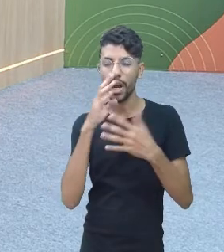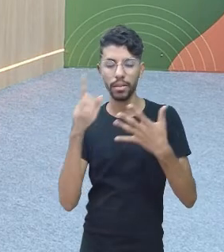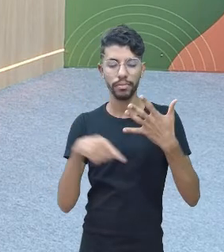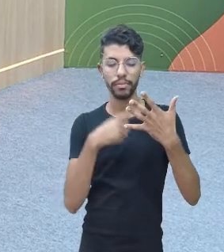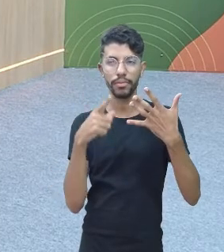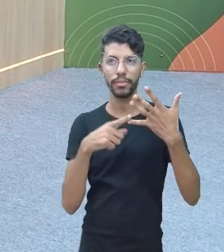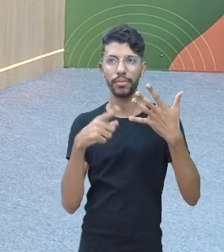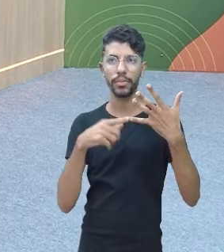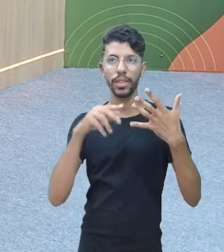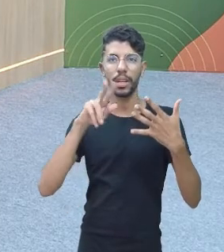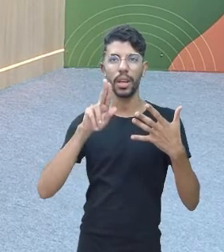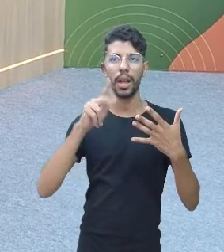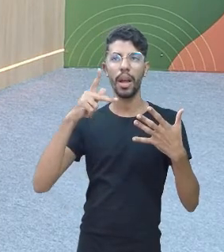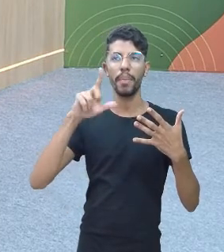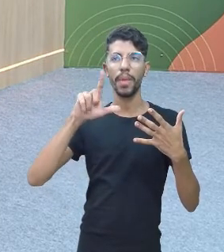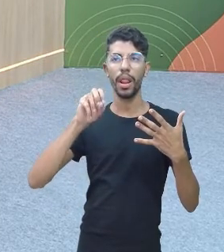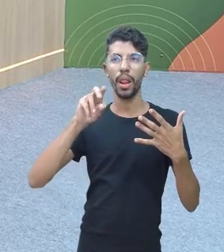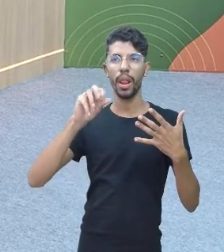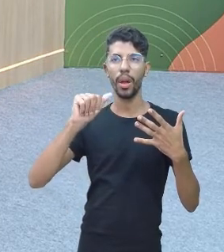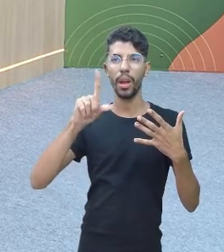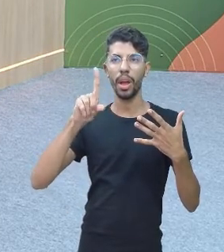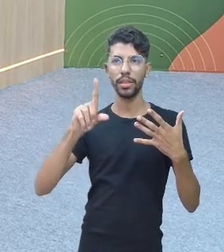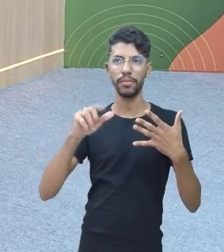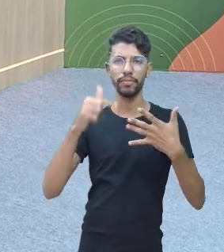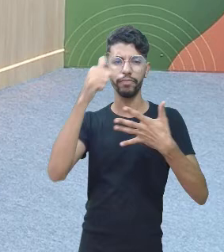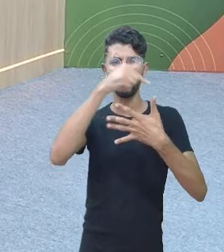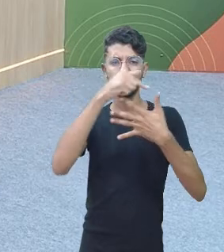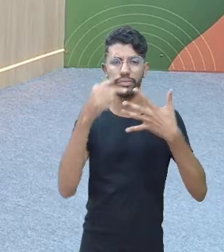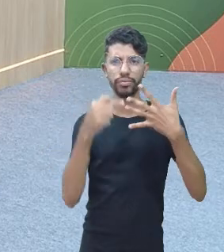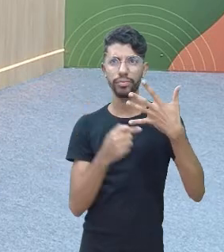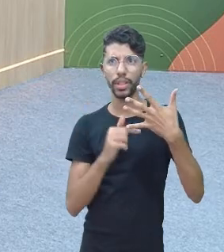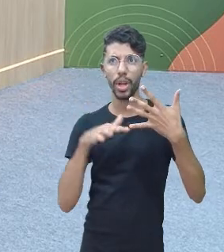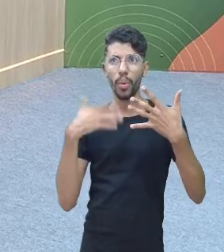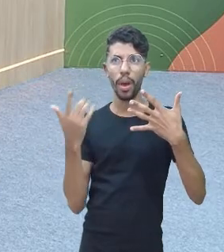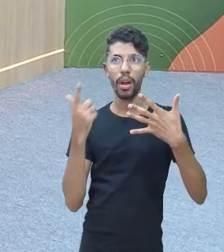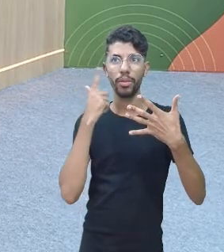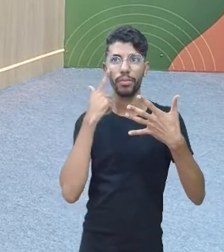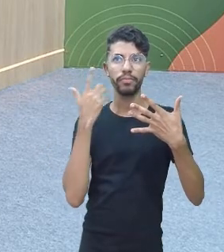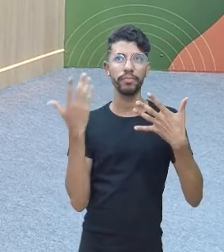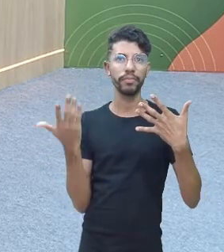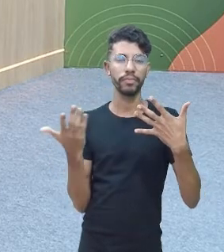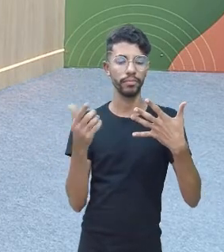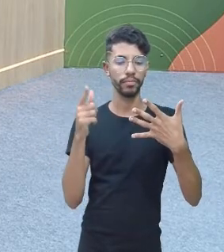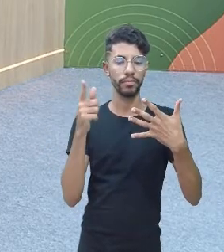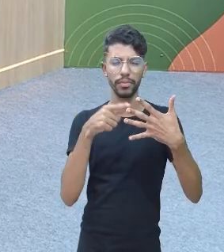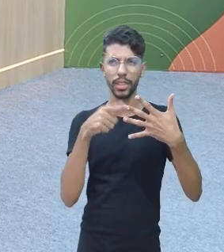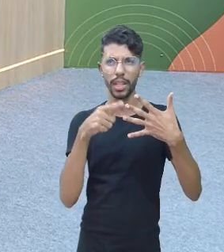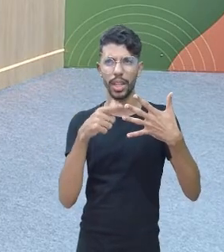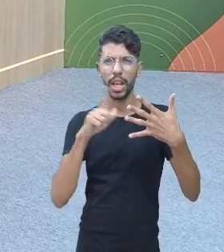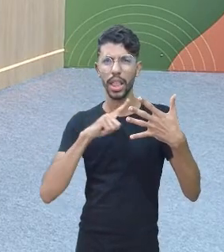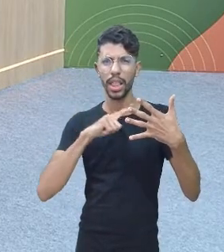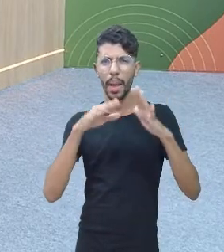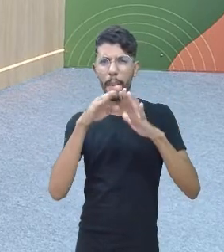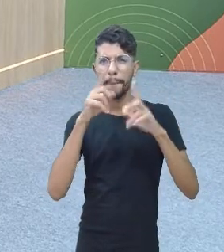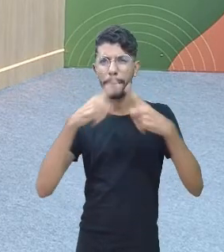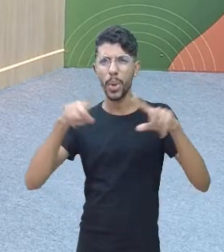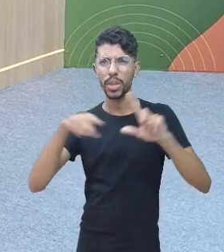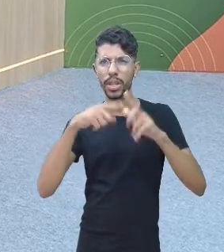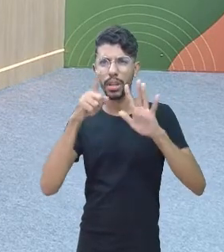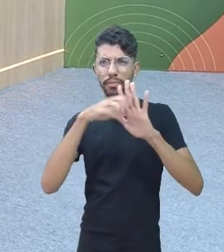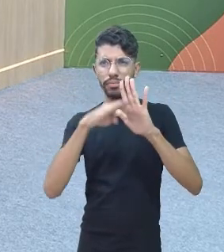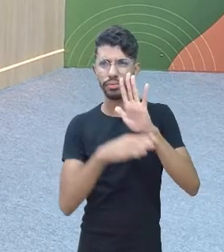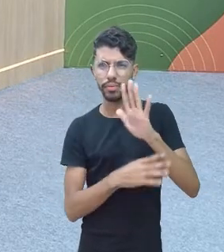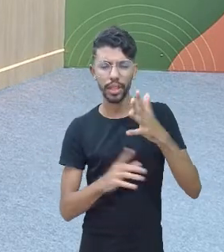será que é, hein? Será que é a playlist? Playlist é uma série de músicas sequenciadas, tá certo? Será que é um streaming, que é uma plataforma onde eu